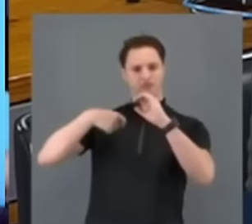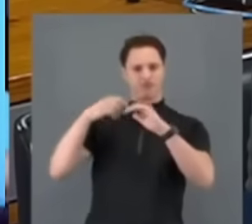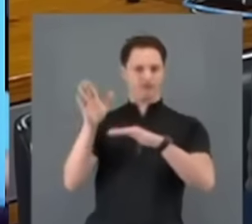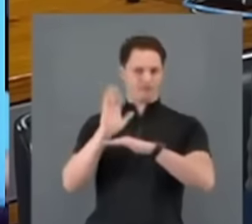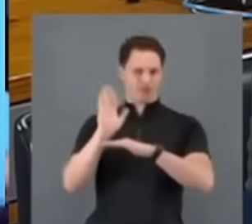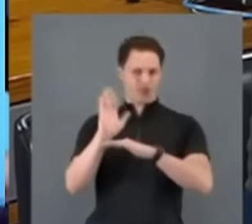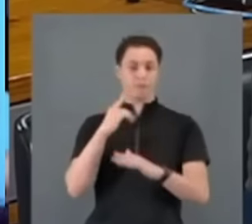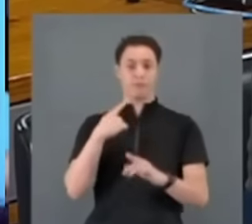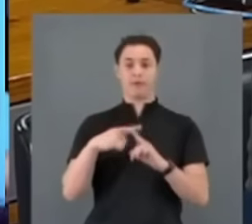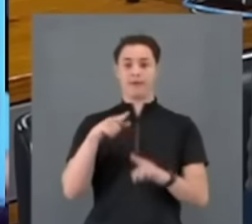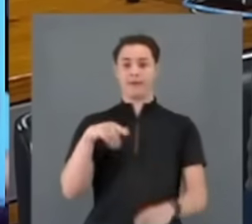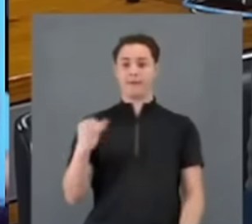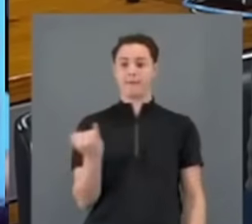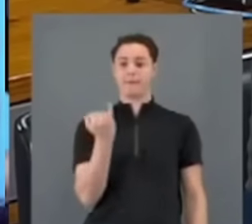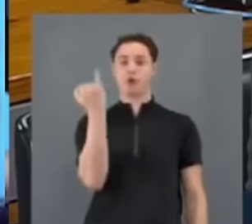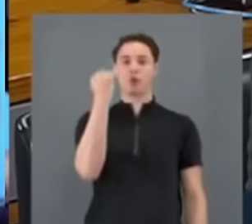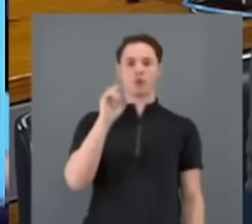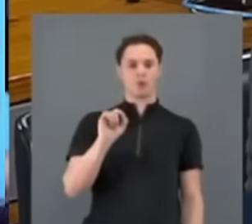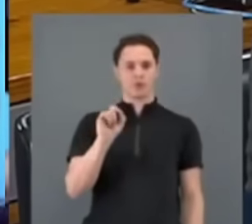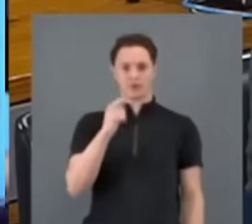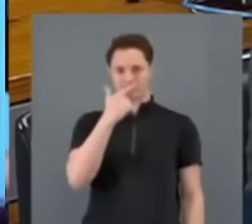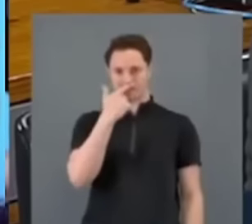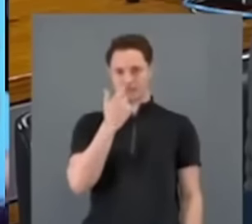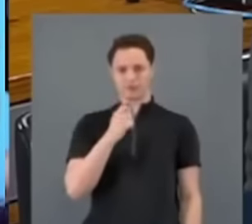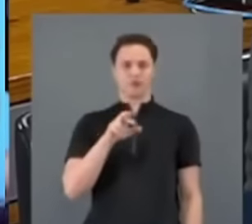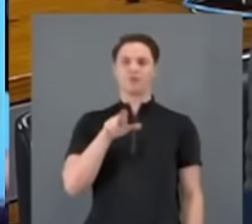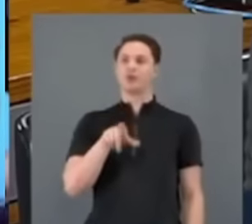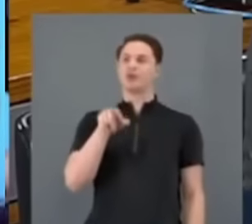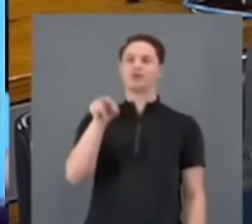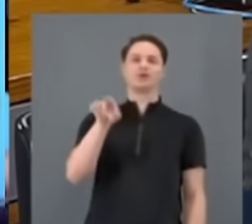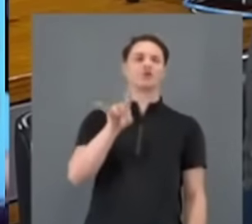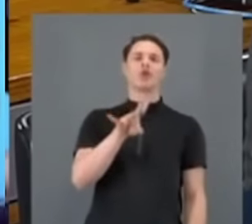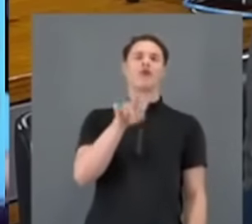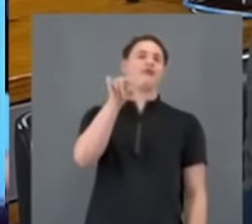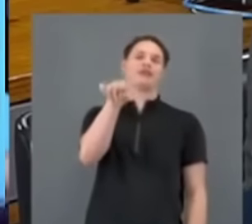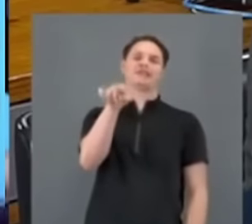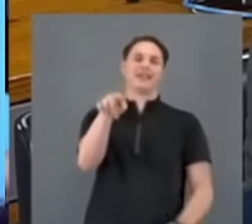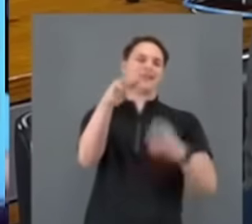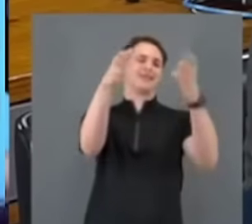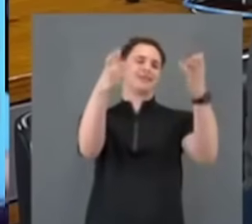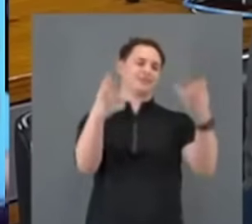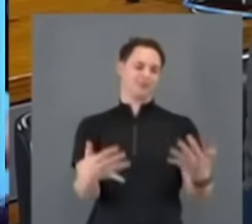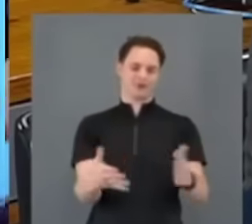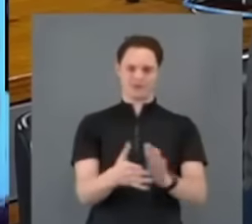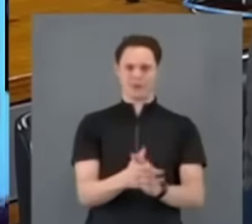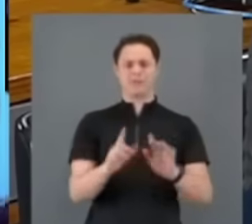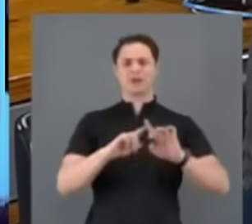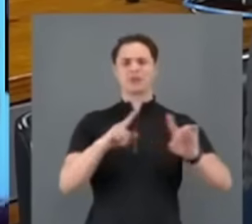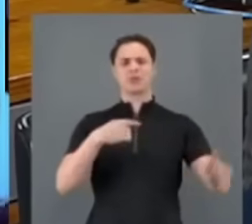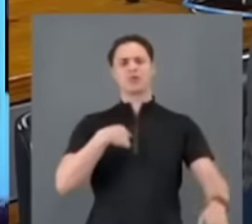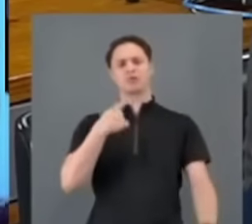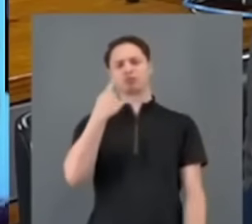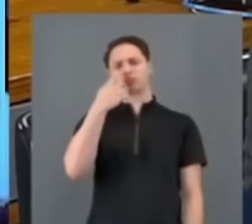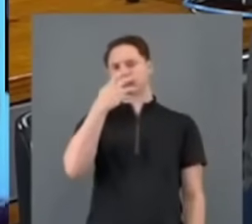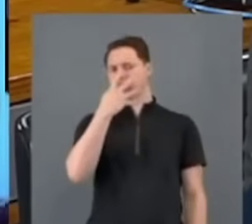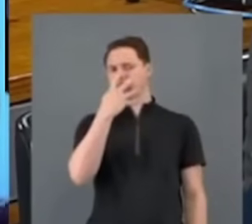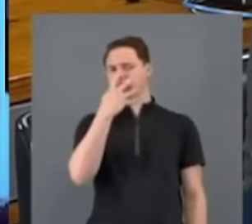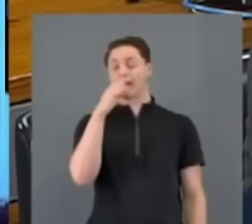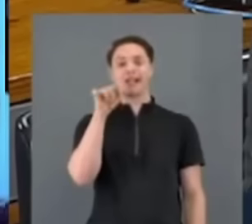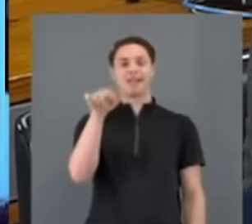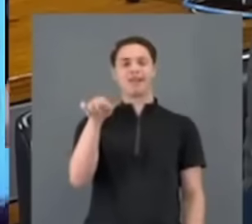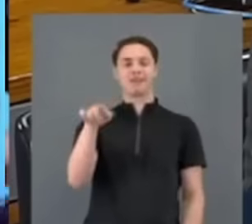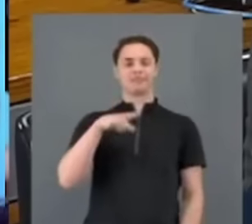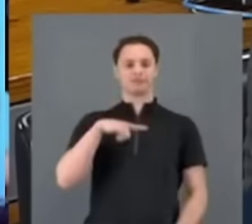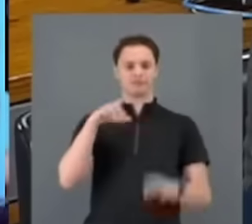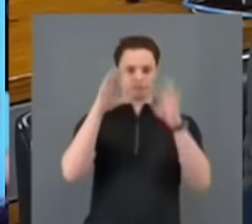é importante, porque não é apenas a senhora que deu este relato. Mas eu escutei muito atentamente, no Tribunal de Justiça do